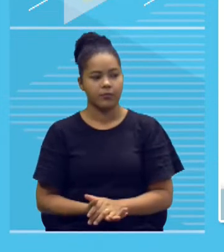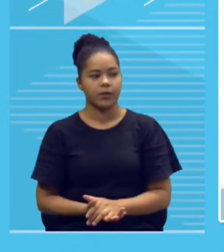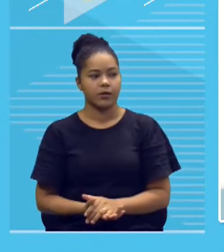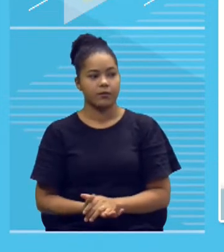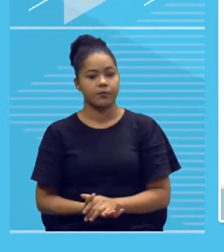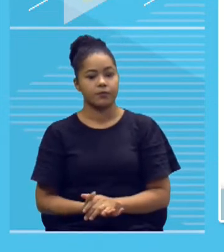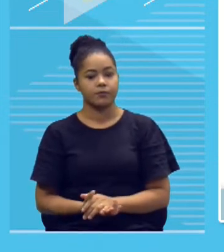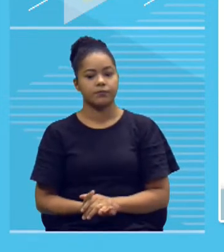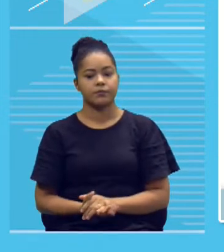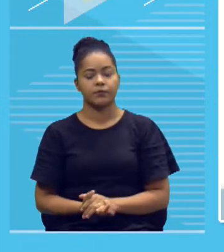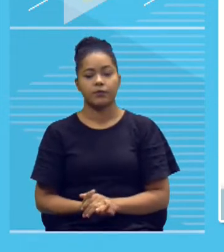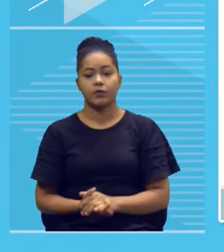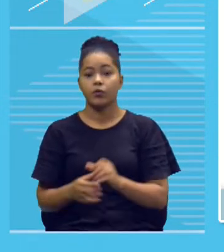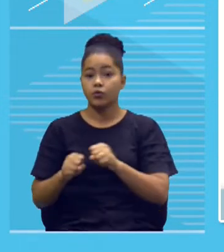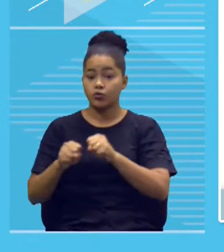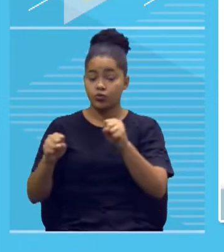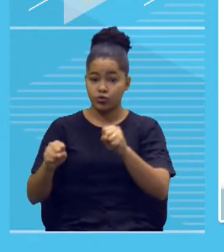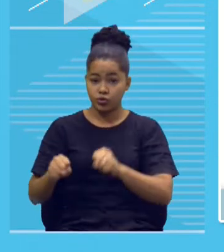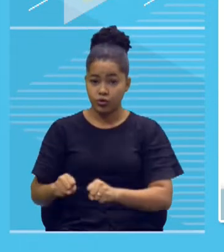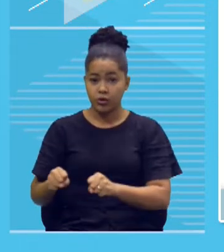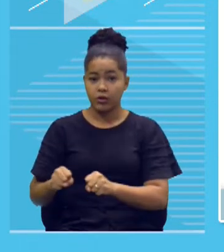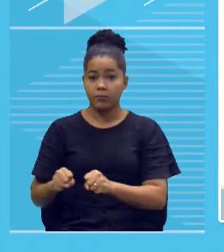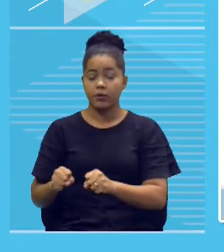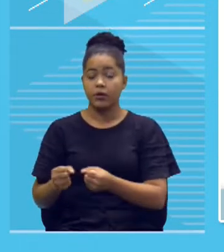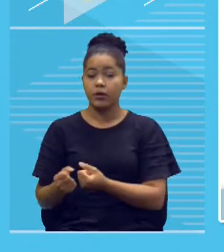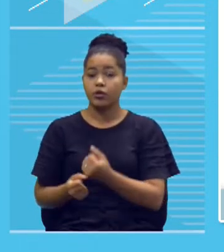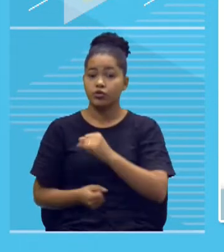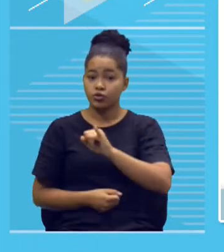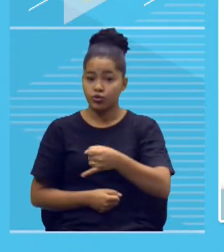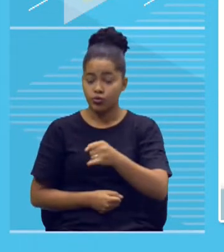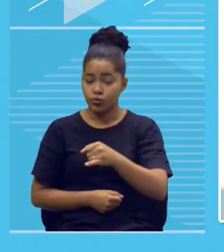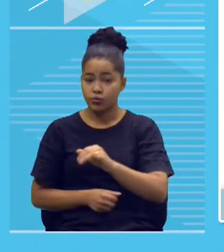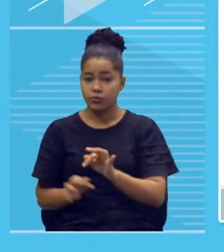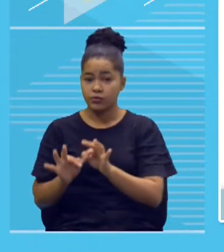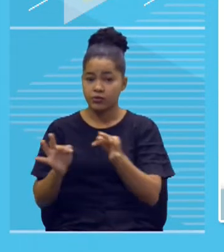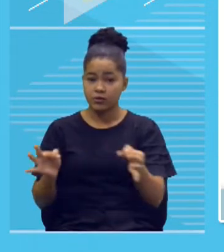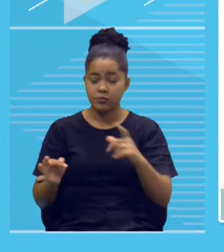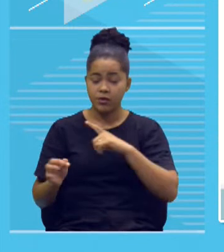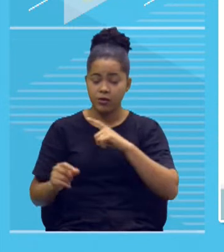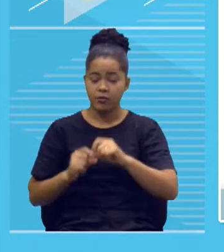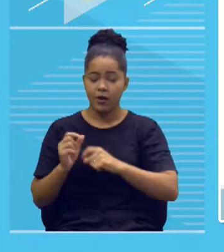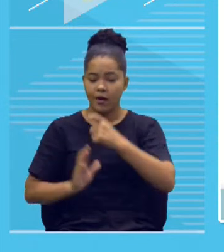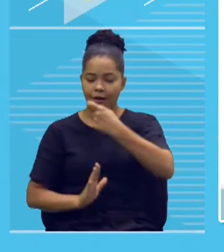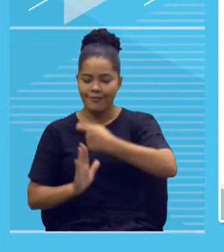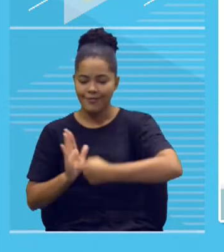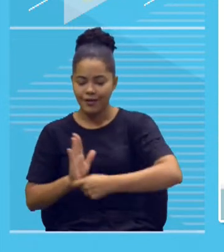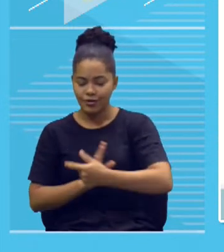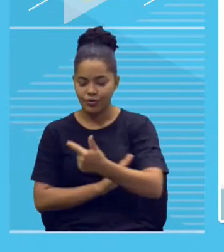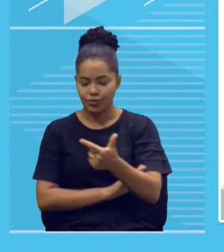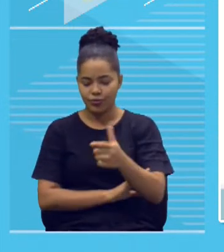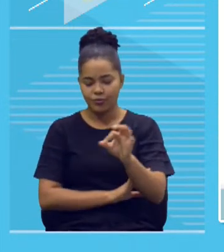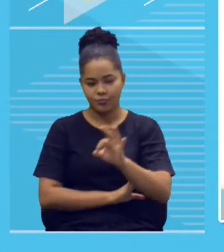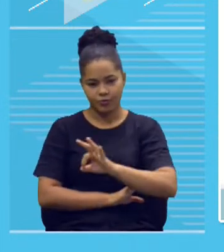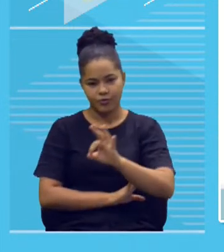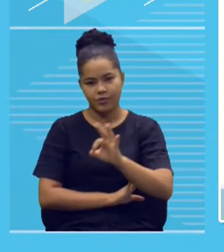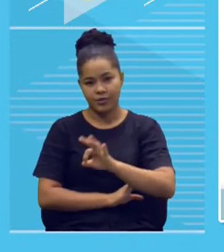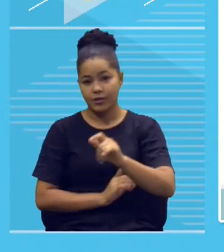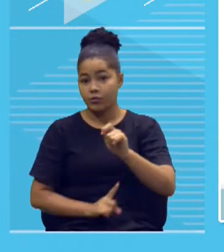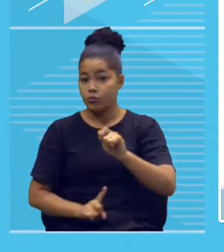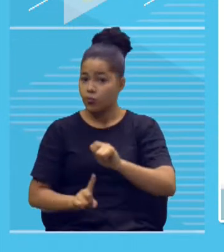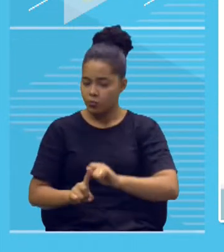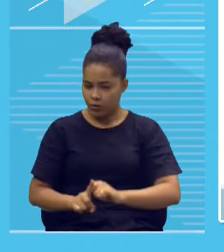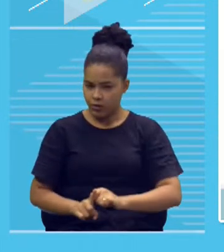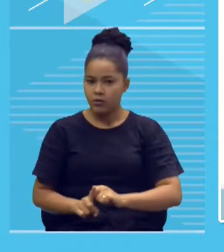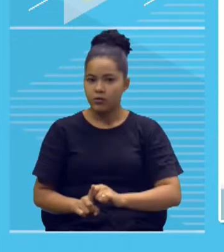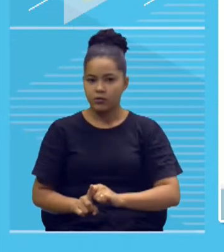a taxa de dois por cento ao mês se você perceber Professor O resultado é o